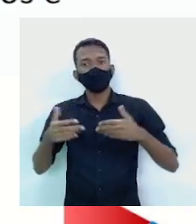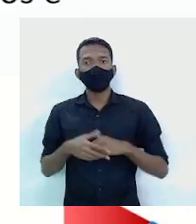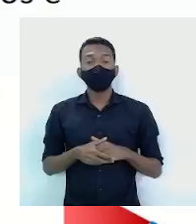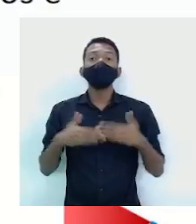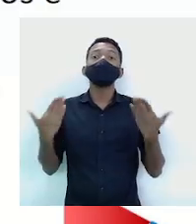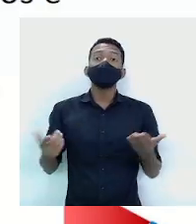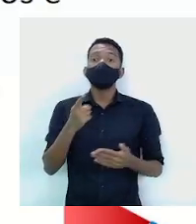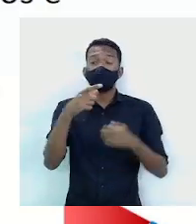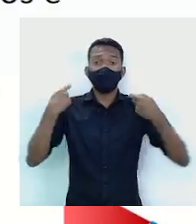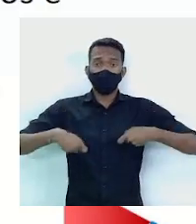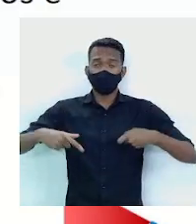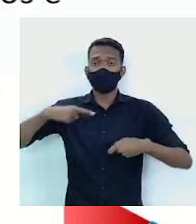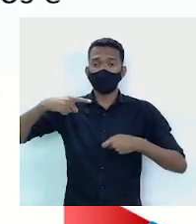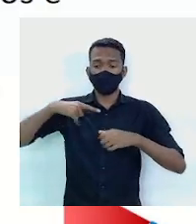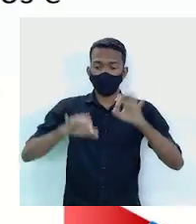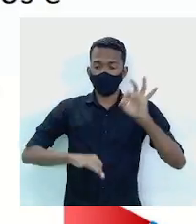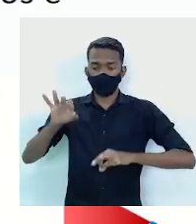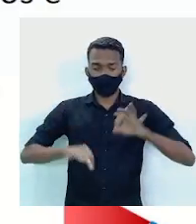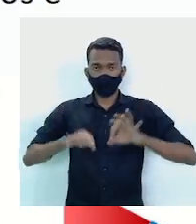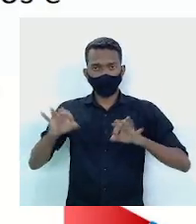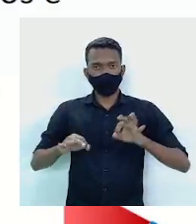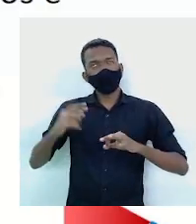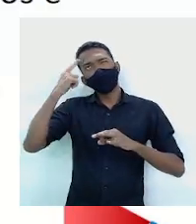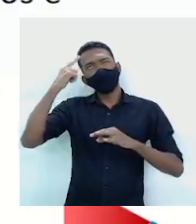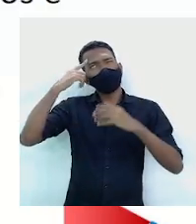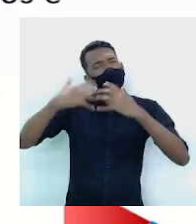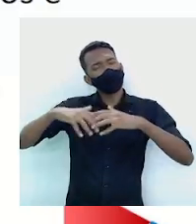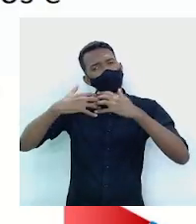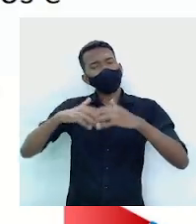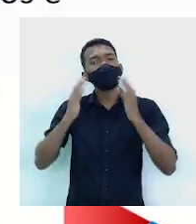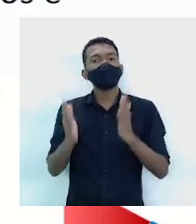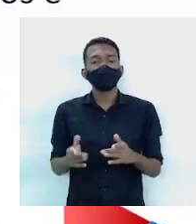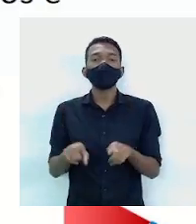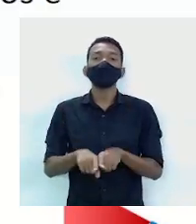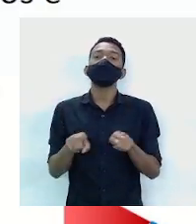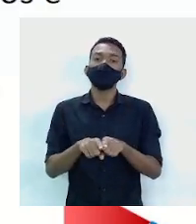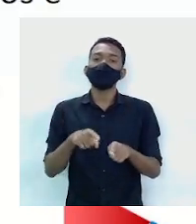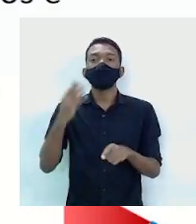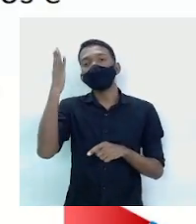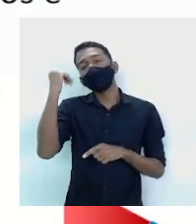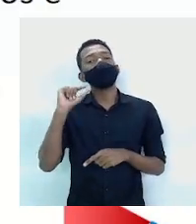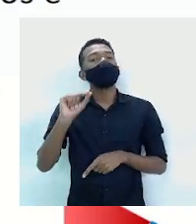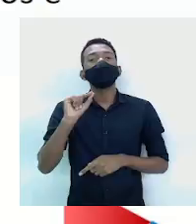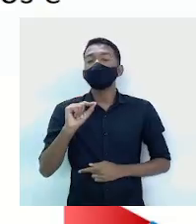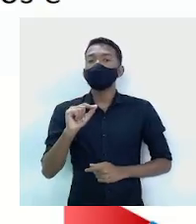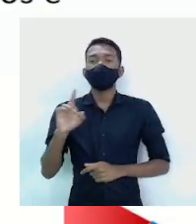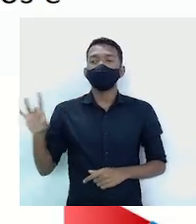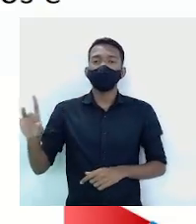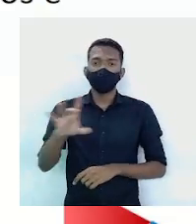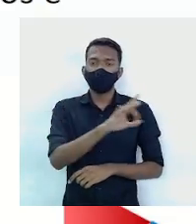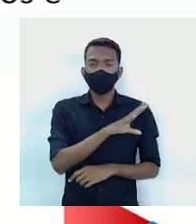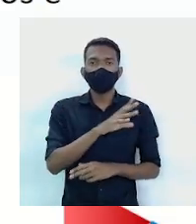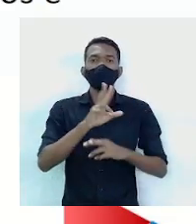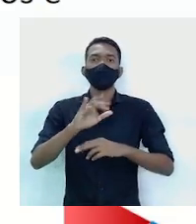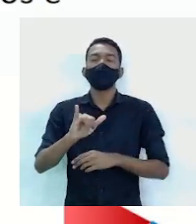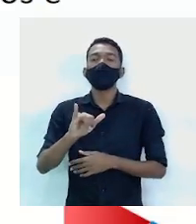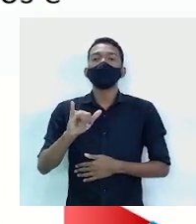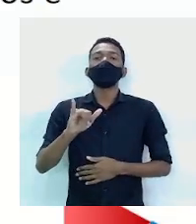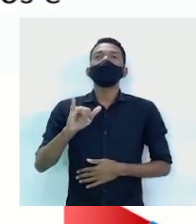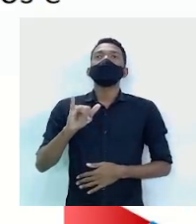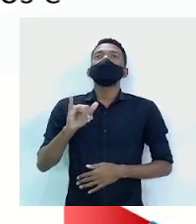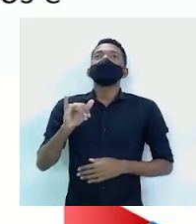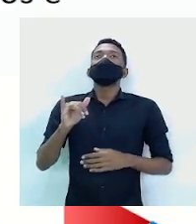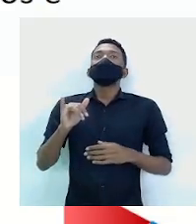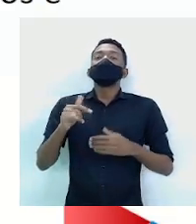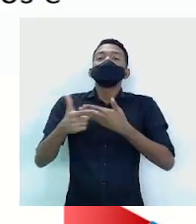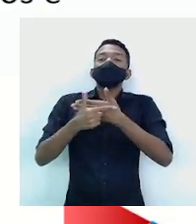precisa ter essa organização em mente e saber bem o que é que cada parte qual é a